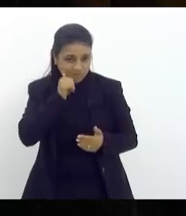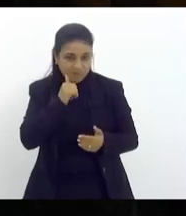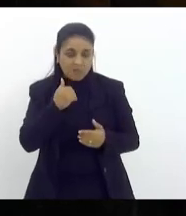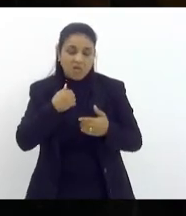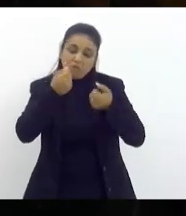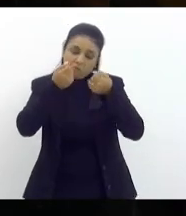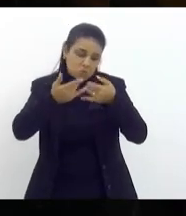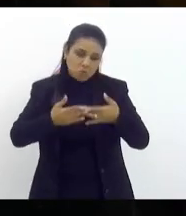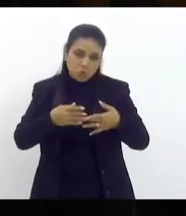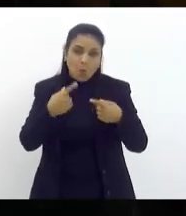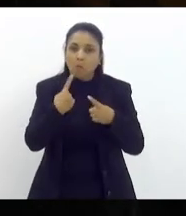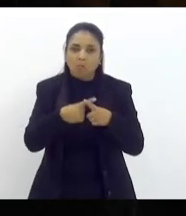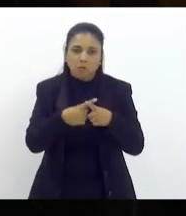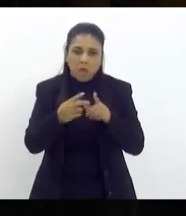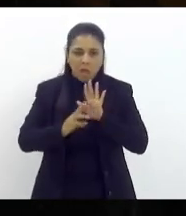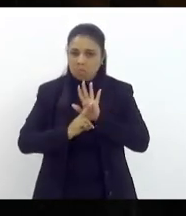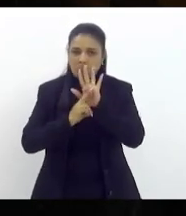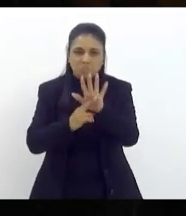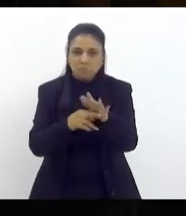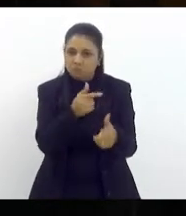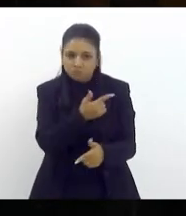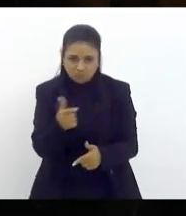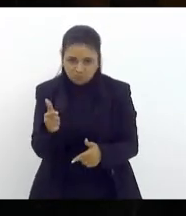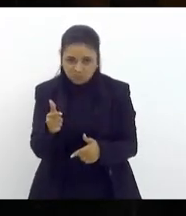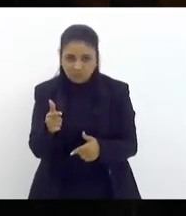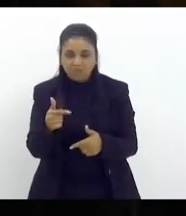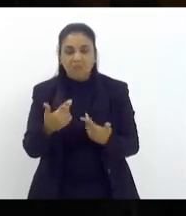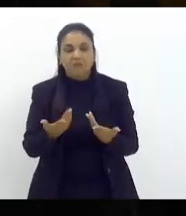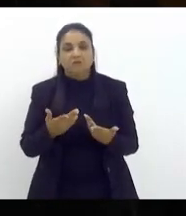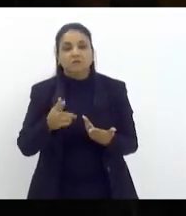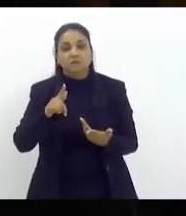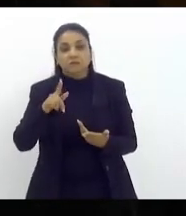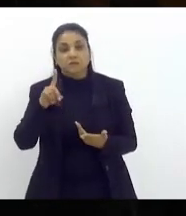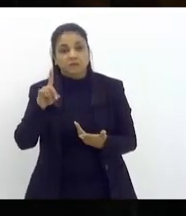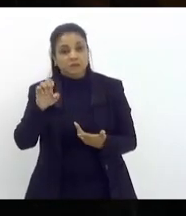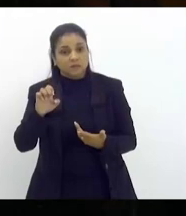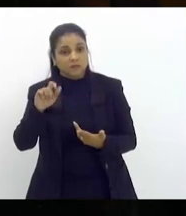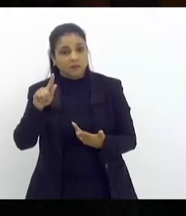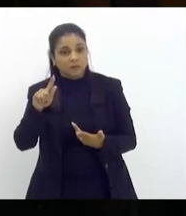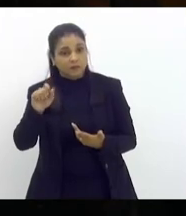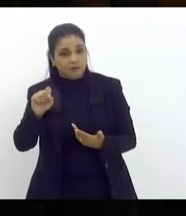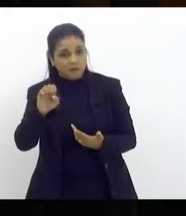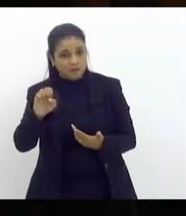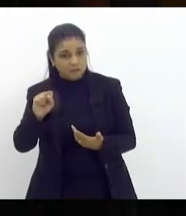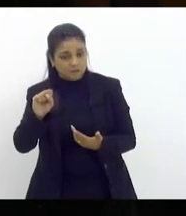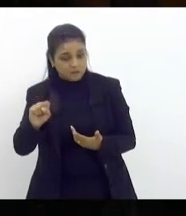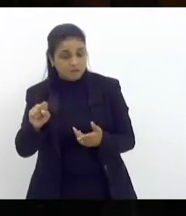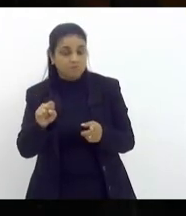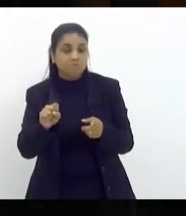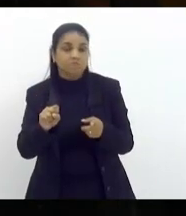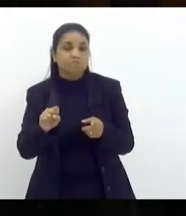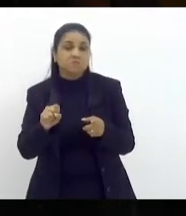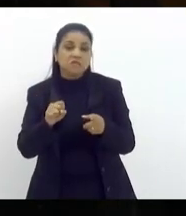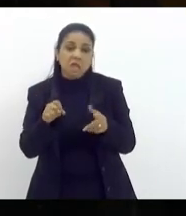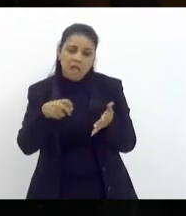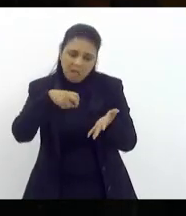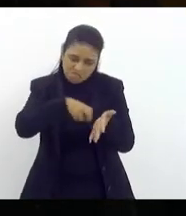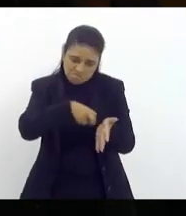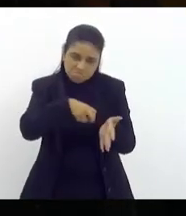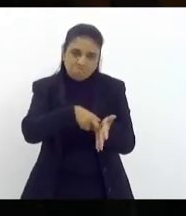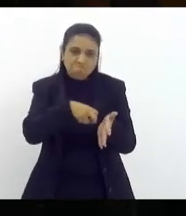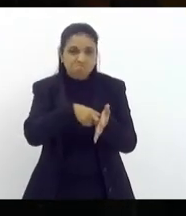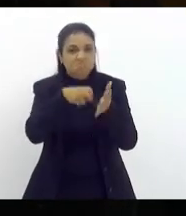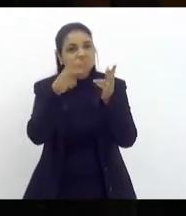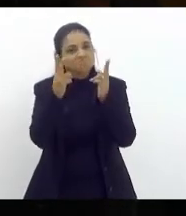mas não levantamento com relação às unidades do sistema socioeducativo também é tão perverso quanto